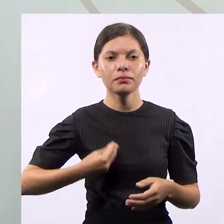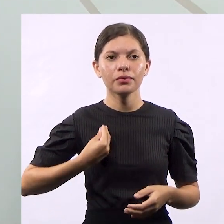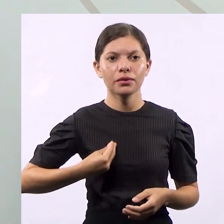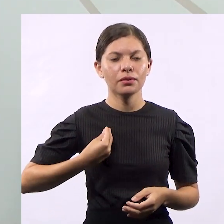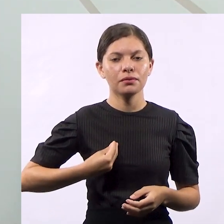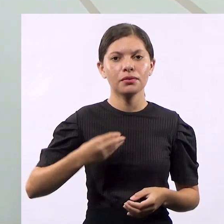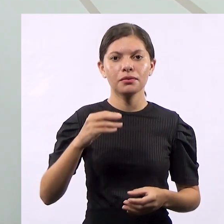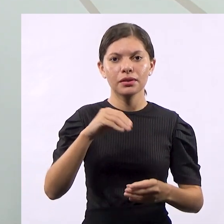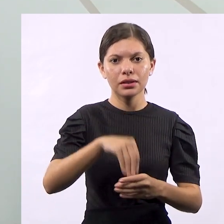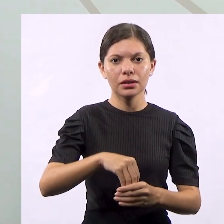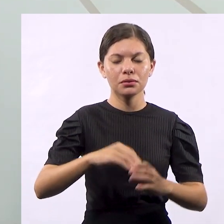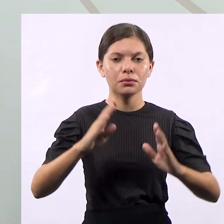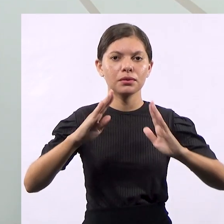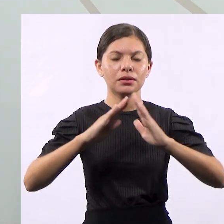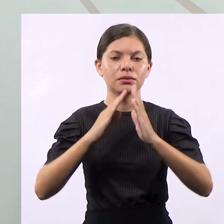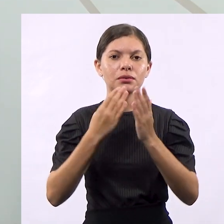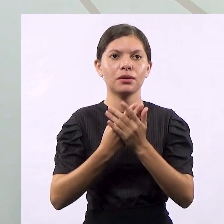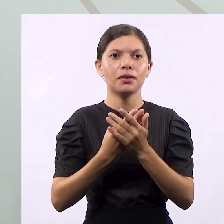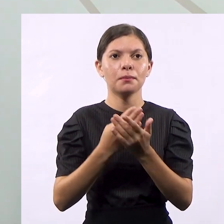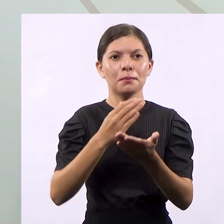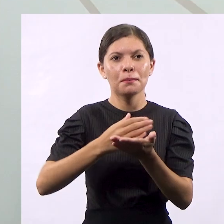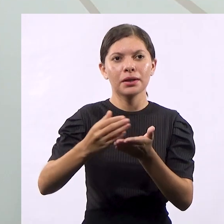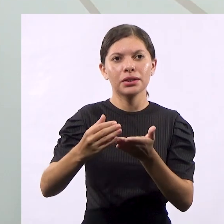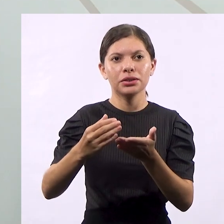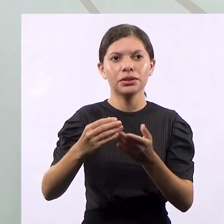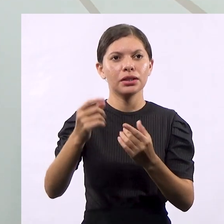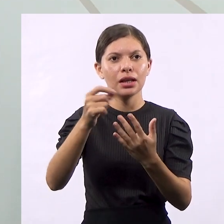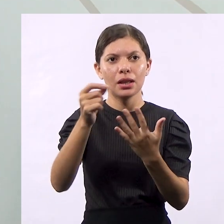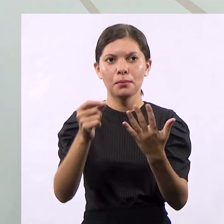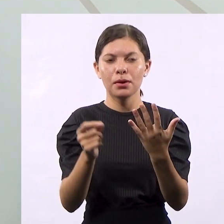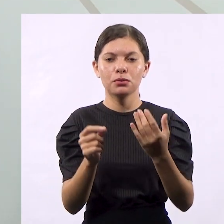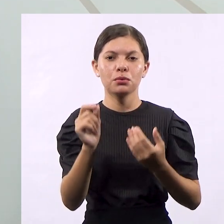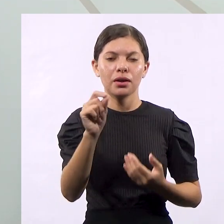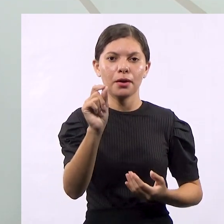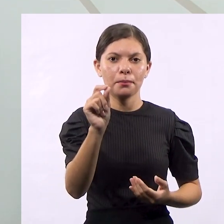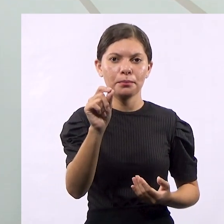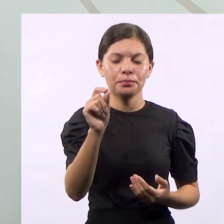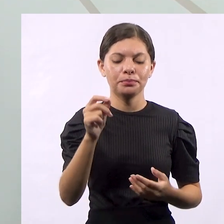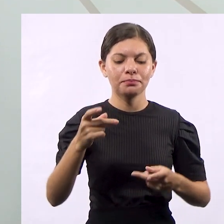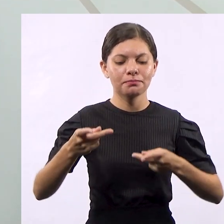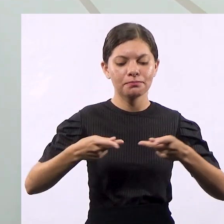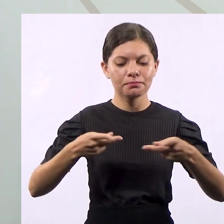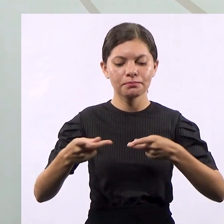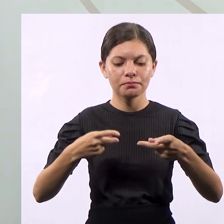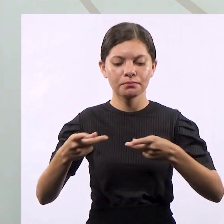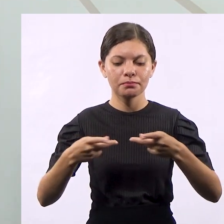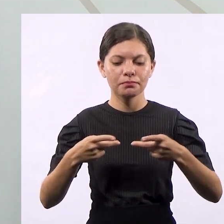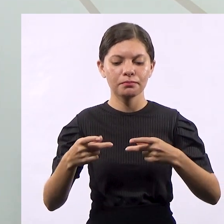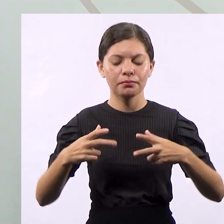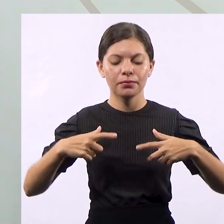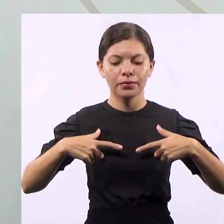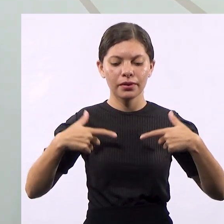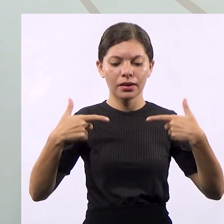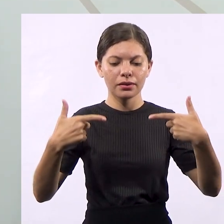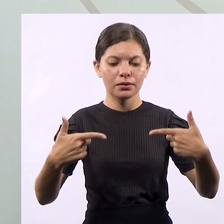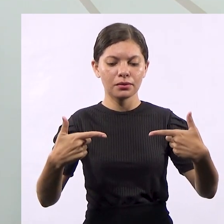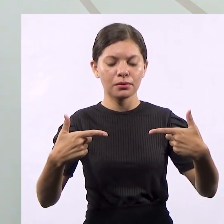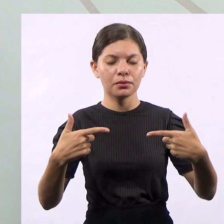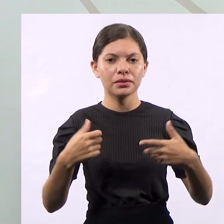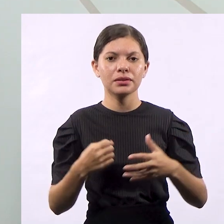tem que estar viva dentro da escola. A partir de que elementos? A partir de projetos,